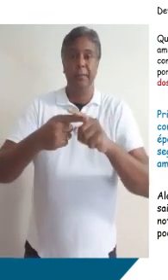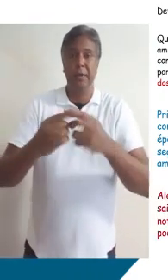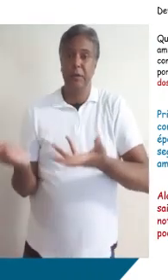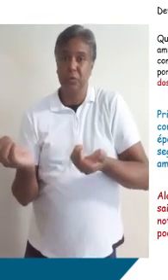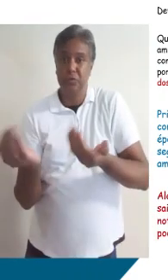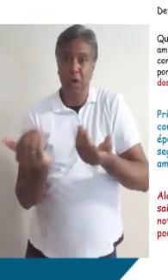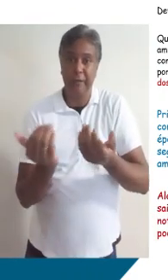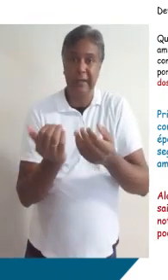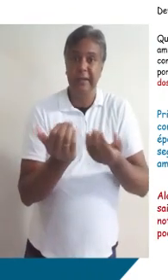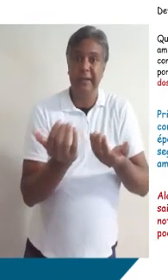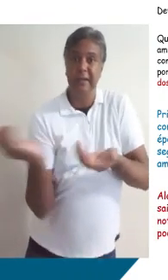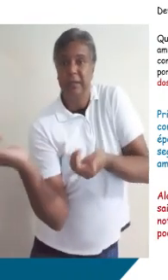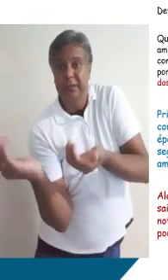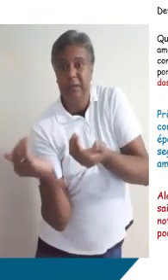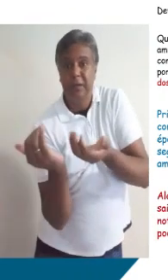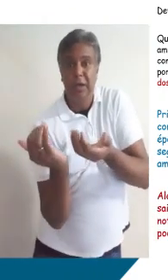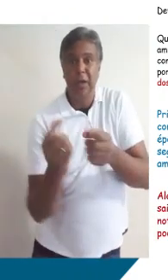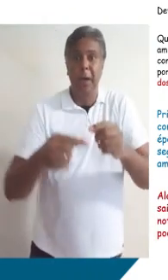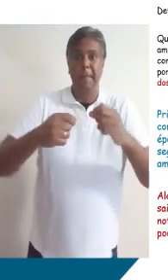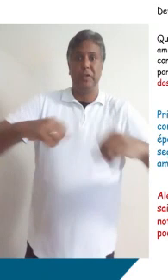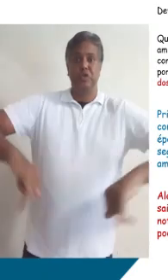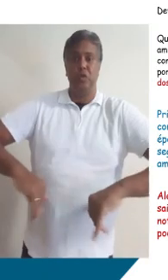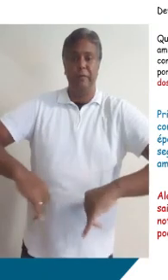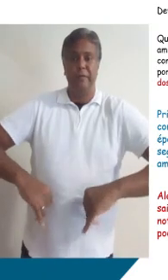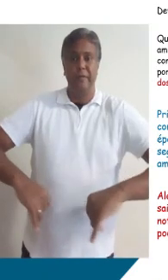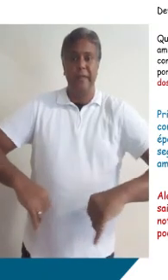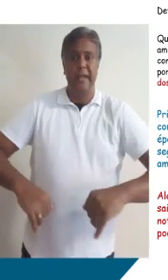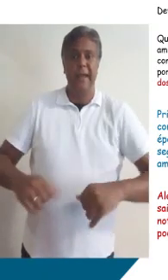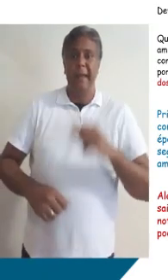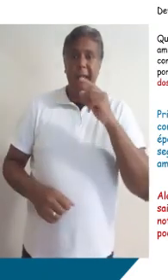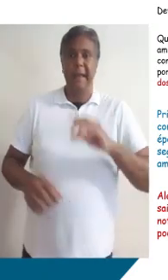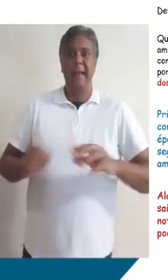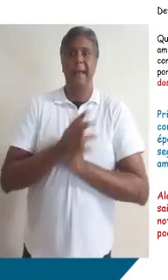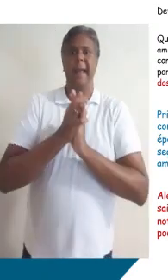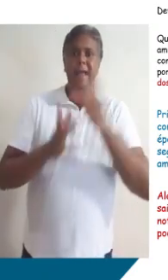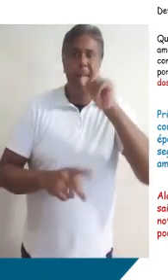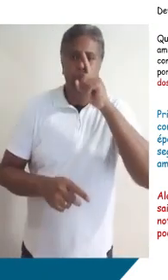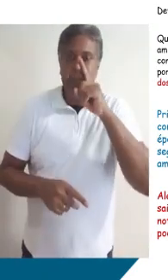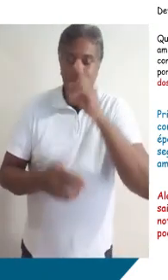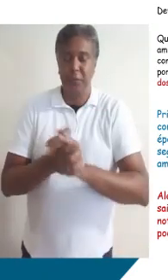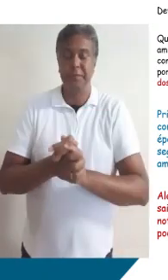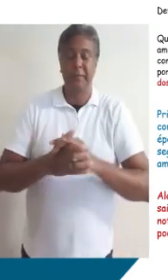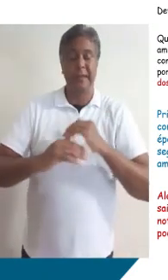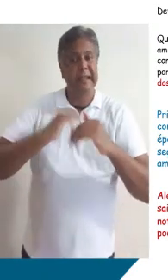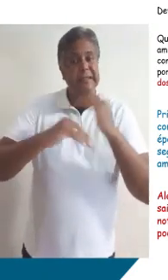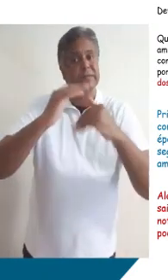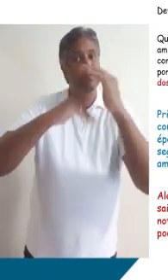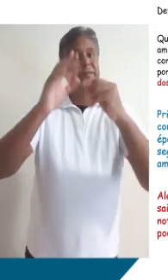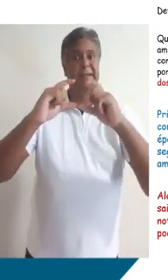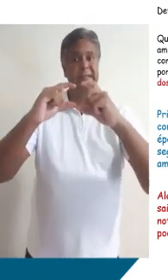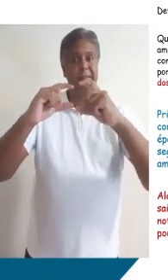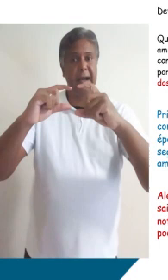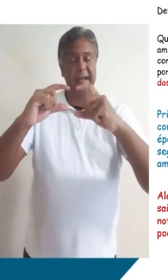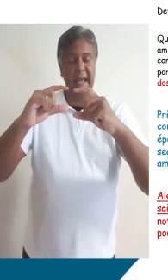risco. Bom, está muito claro que a ideia número 2 está sendo desenvolvida nesse parágrafo de desenvolvimento. E assim como